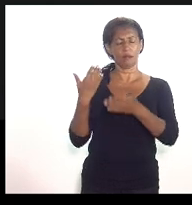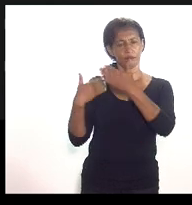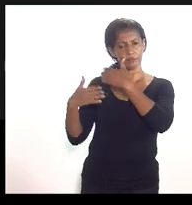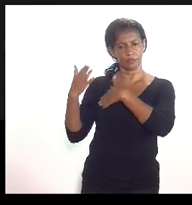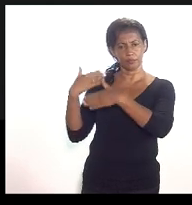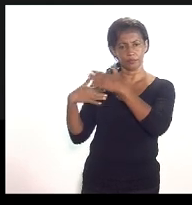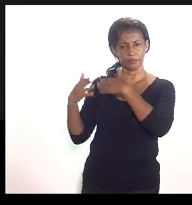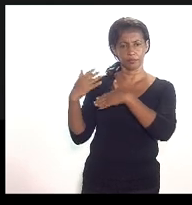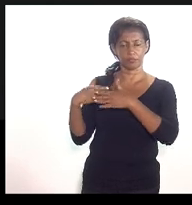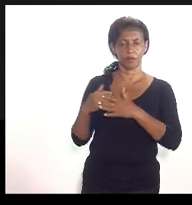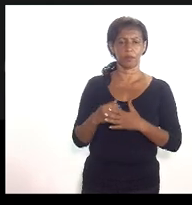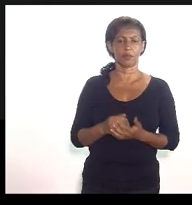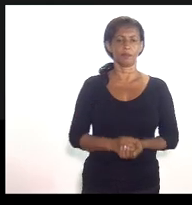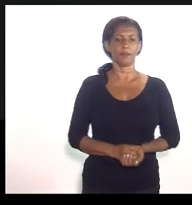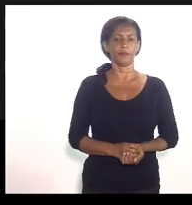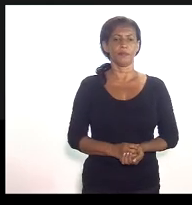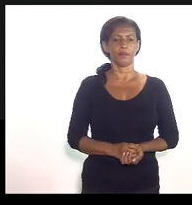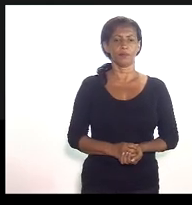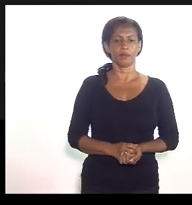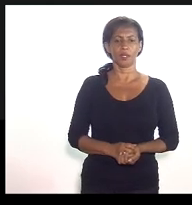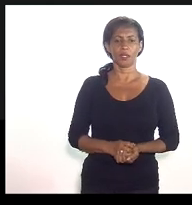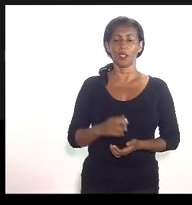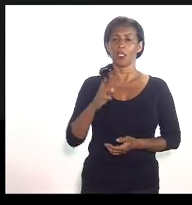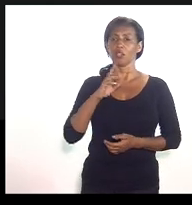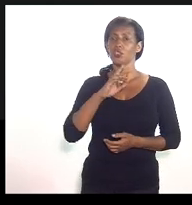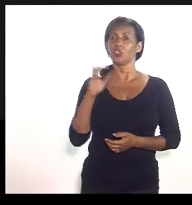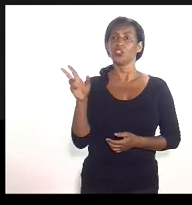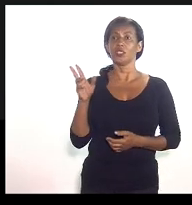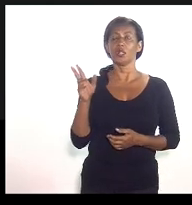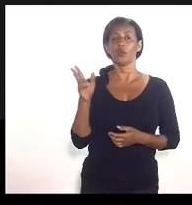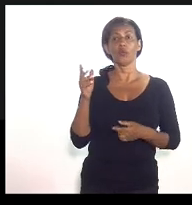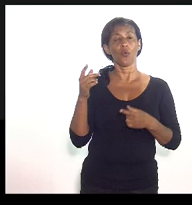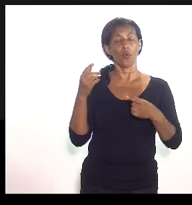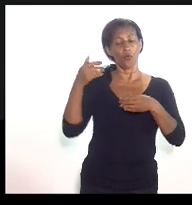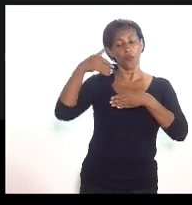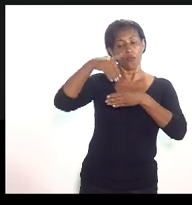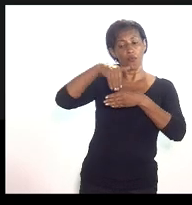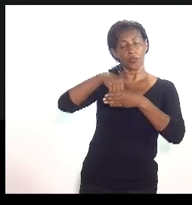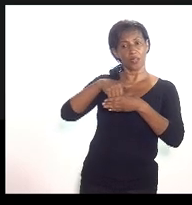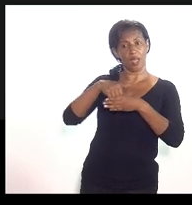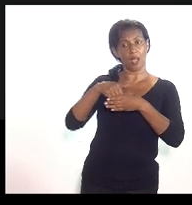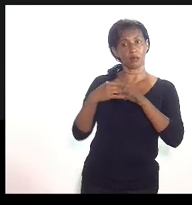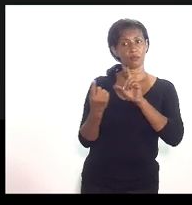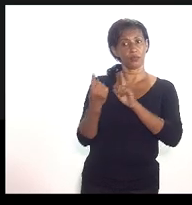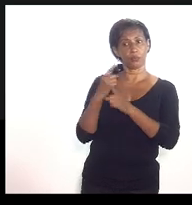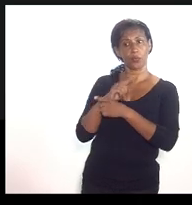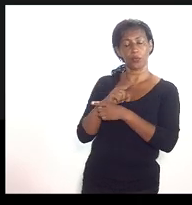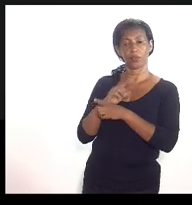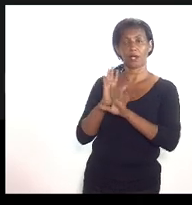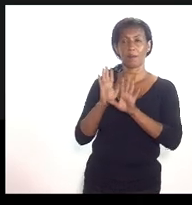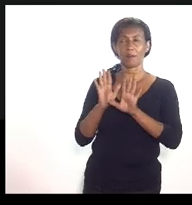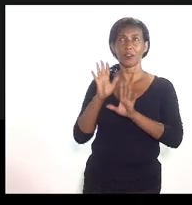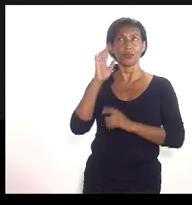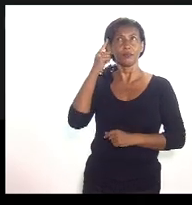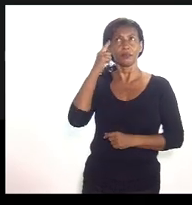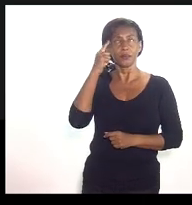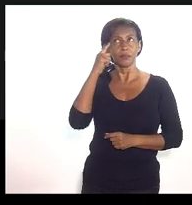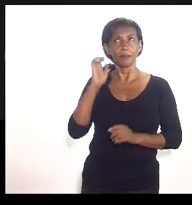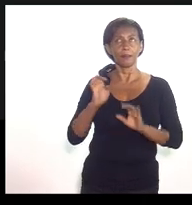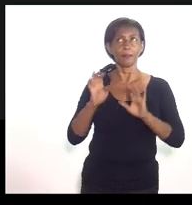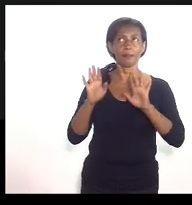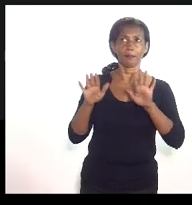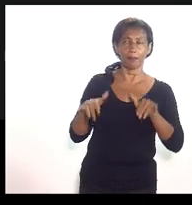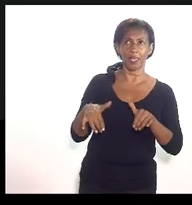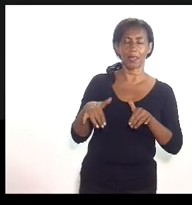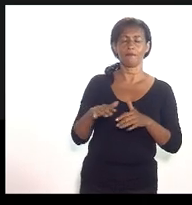sua propositura de não votar se houver divergência. Mas, pensando bem, imagine,